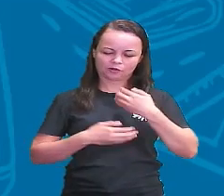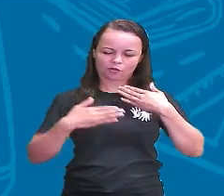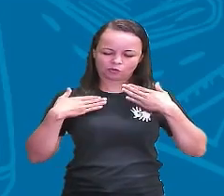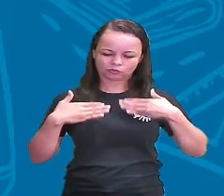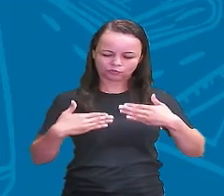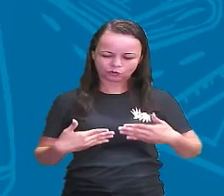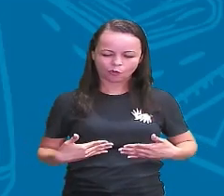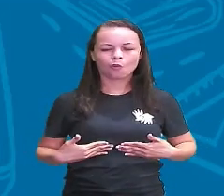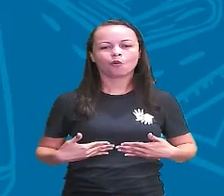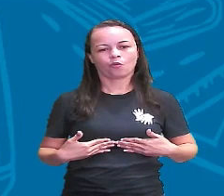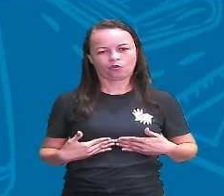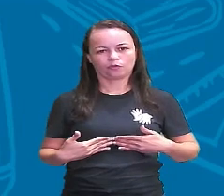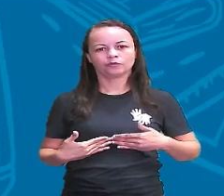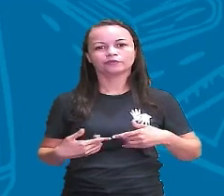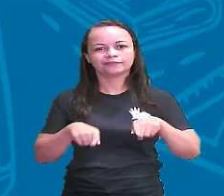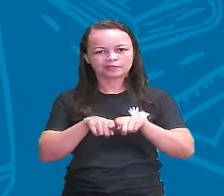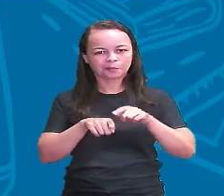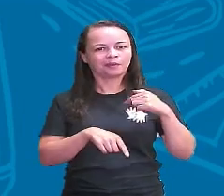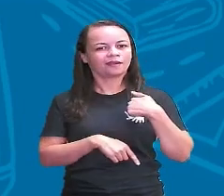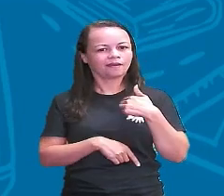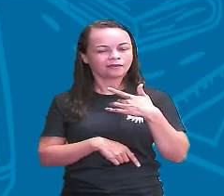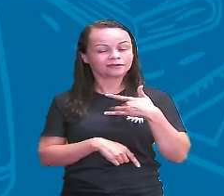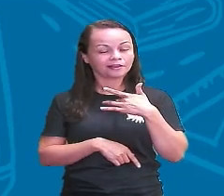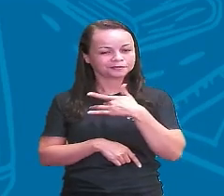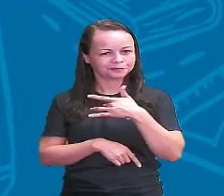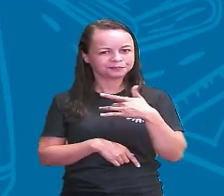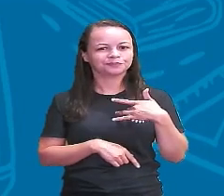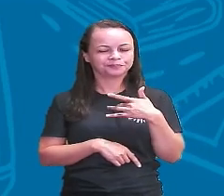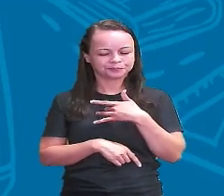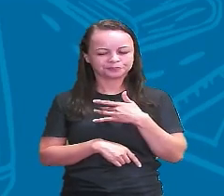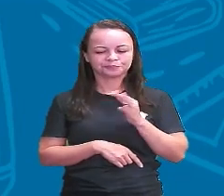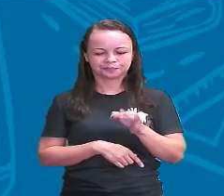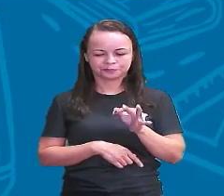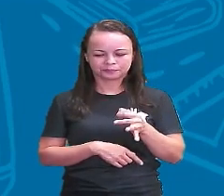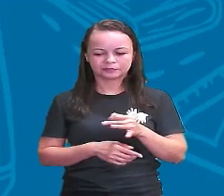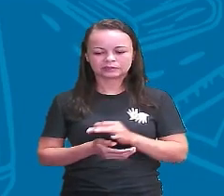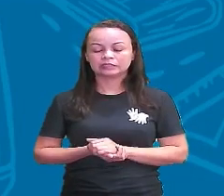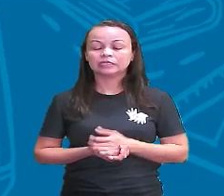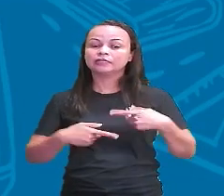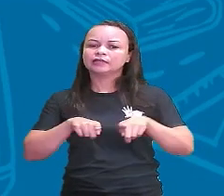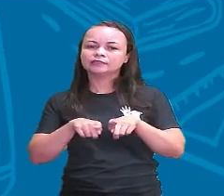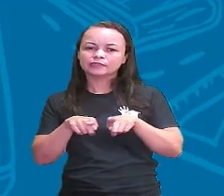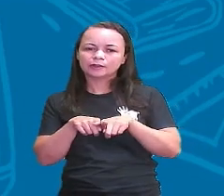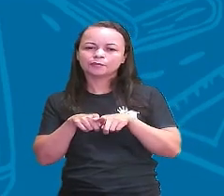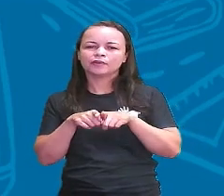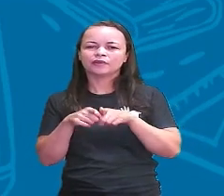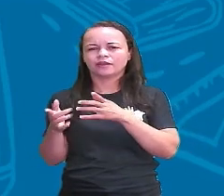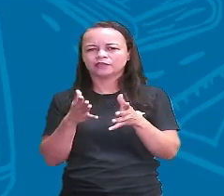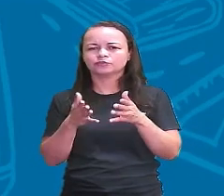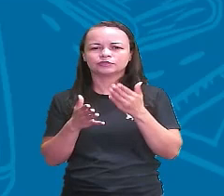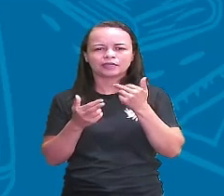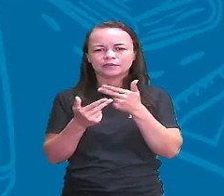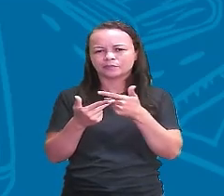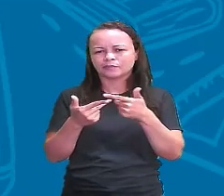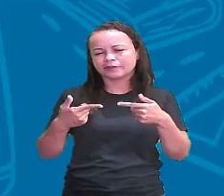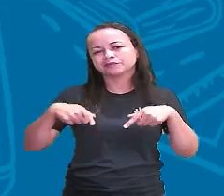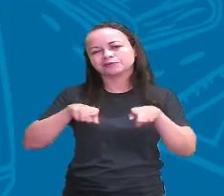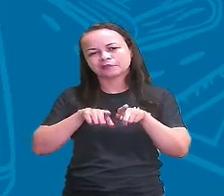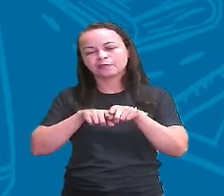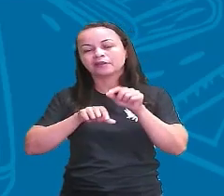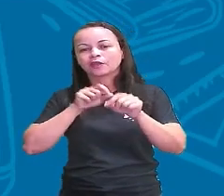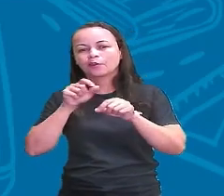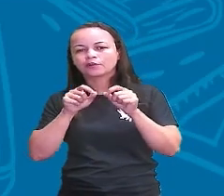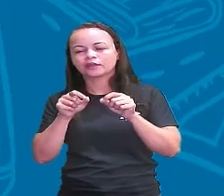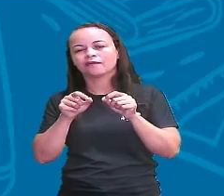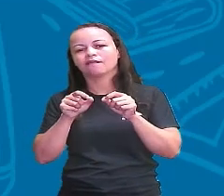organismo e da nossa saúde, tá certo? E também os alimentos que a gente consome, né, para ter um gostinho, para dar gosto aos nossos alimentos,